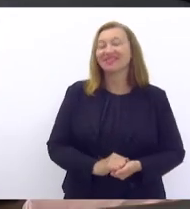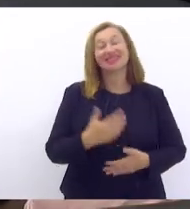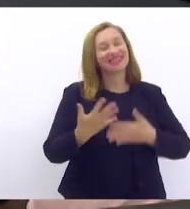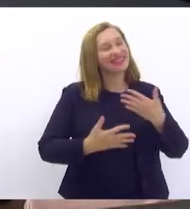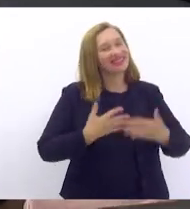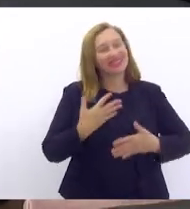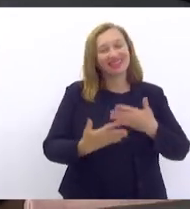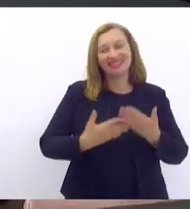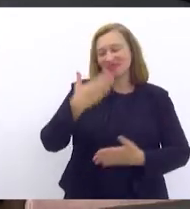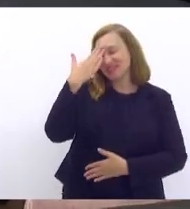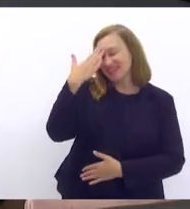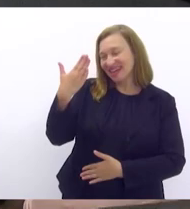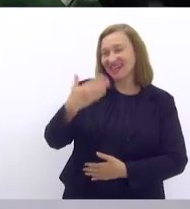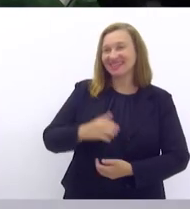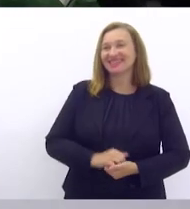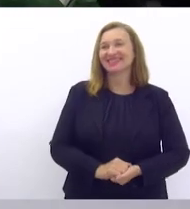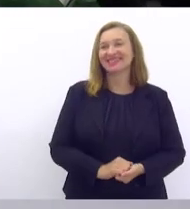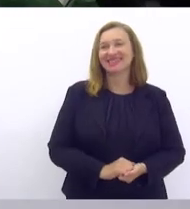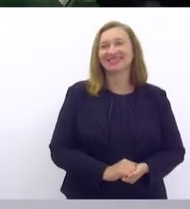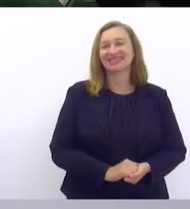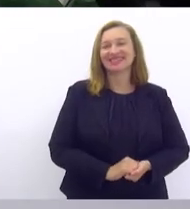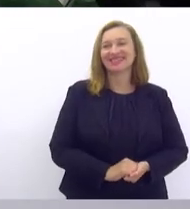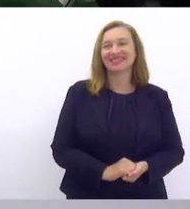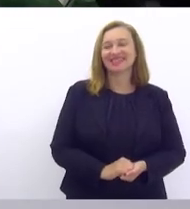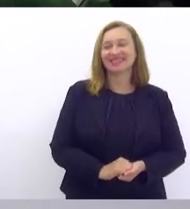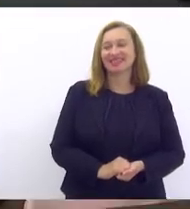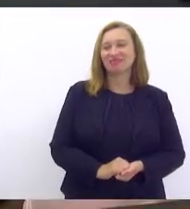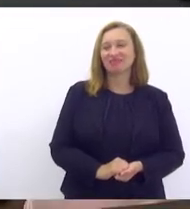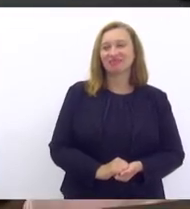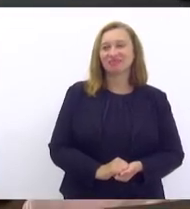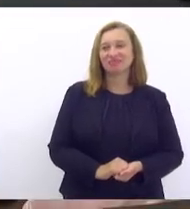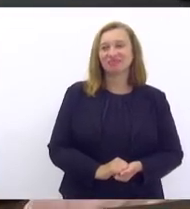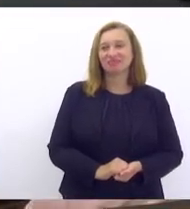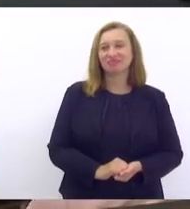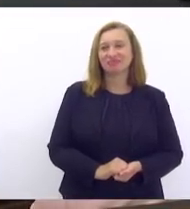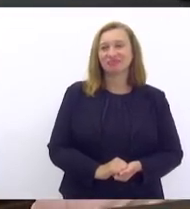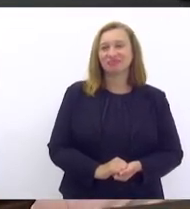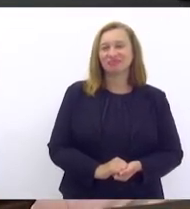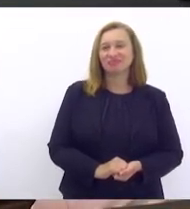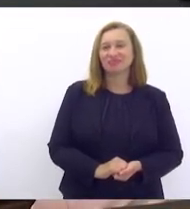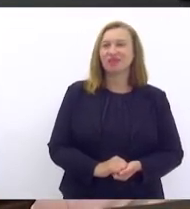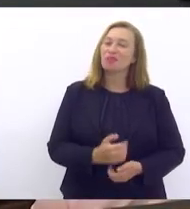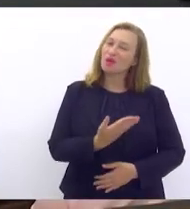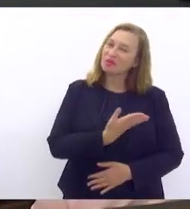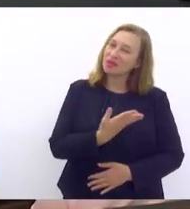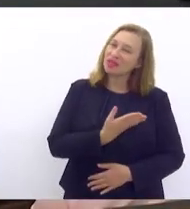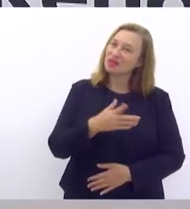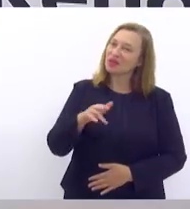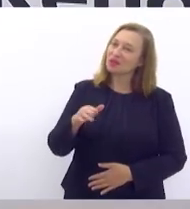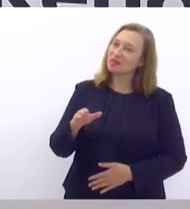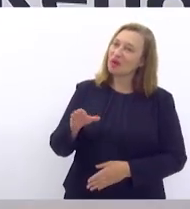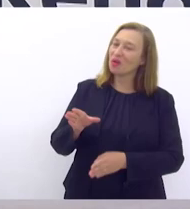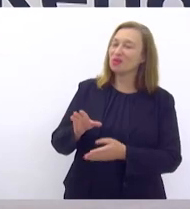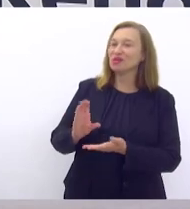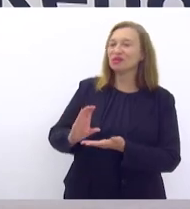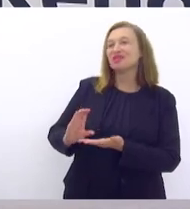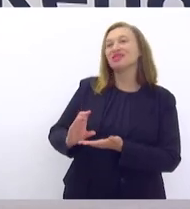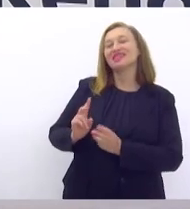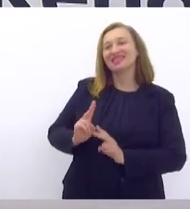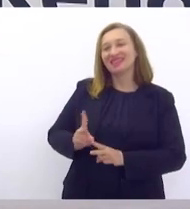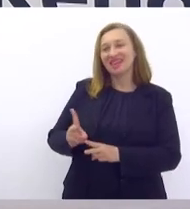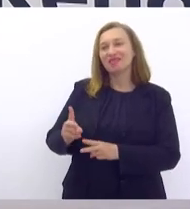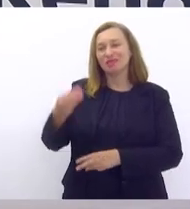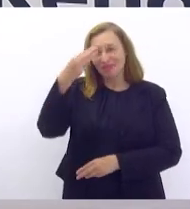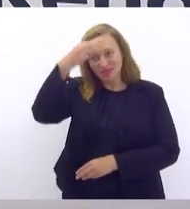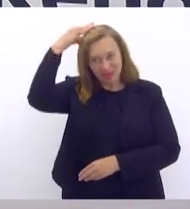Alegria, obrigado, querido. Obrigado. Meu brother, irmão, conselheiro de sempre, Márcio